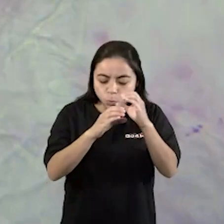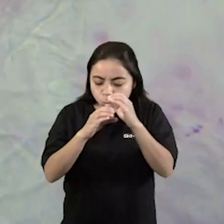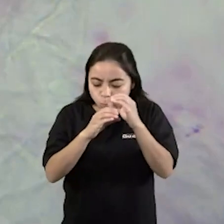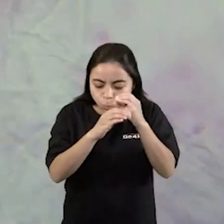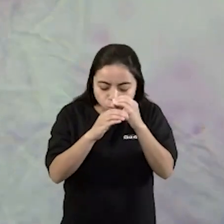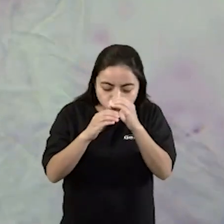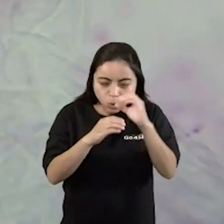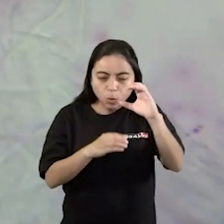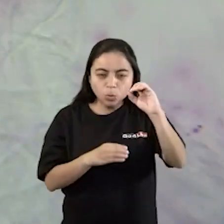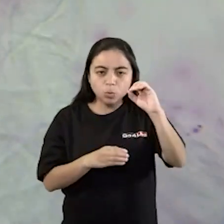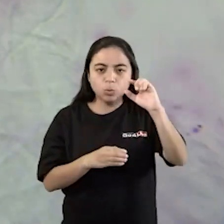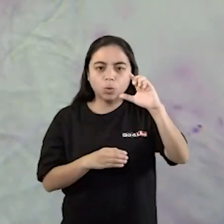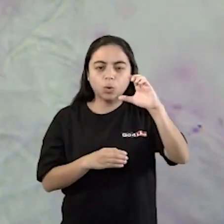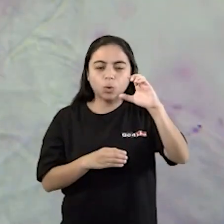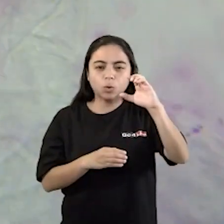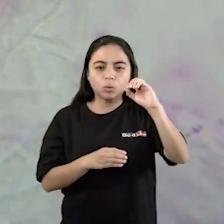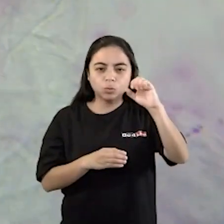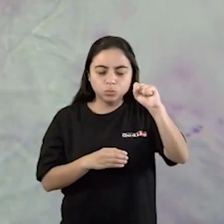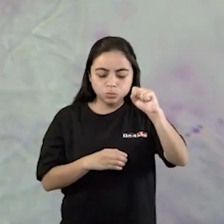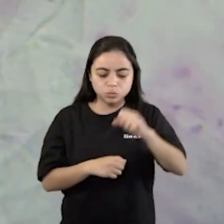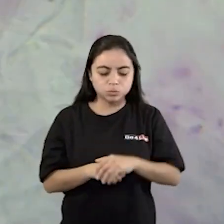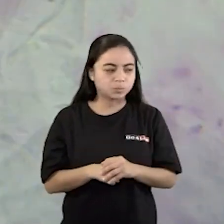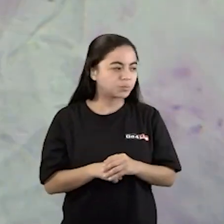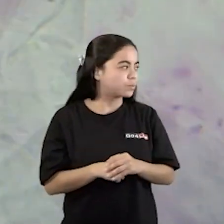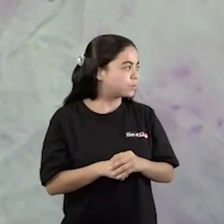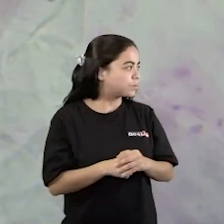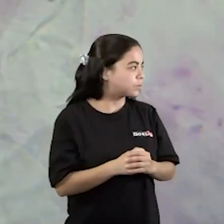regulares na nossa lâmina.